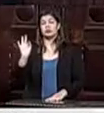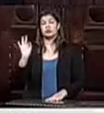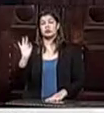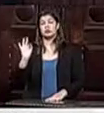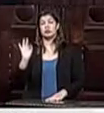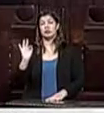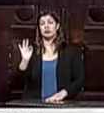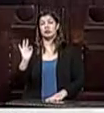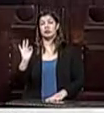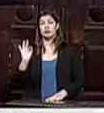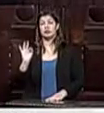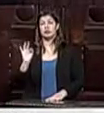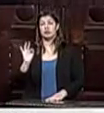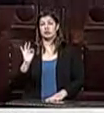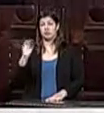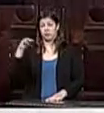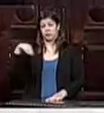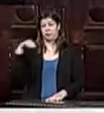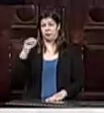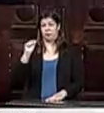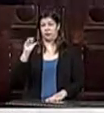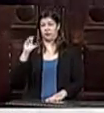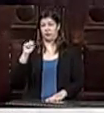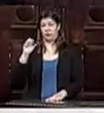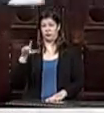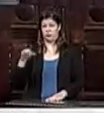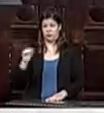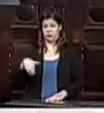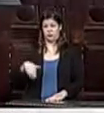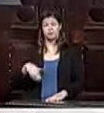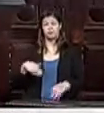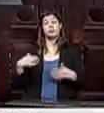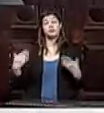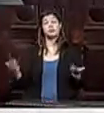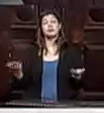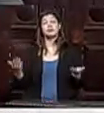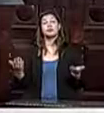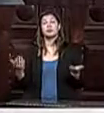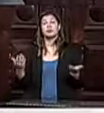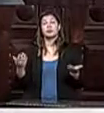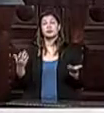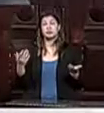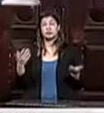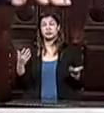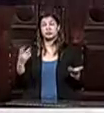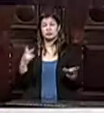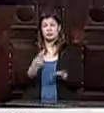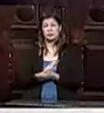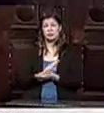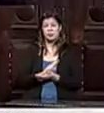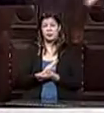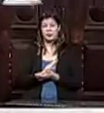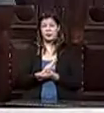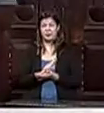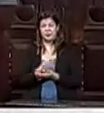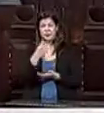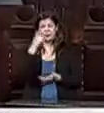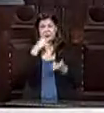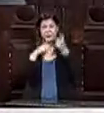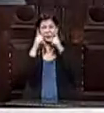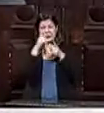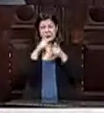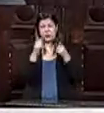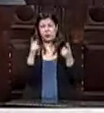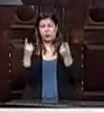a eleição do Macron, que deu uma coça na esquerda